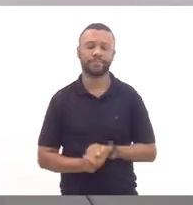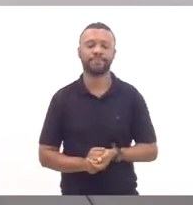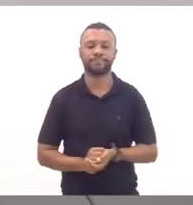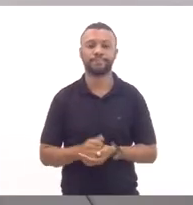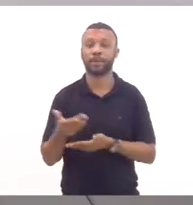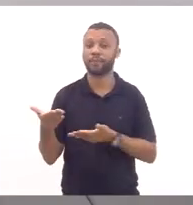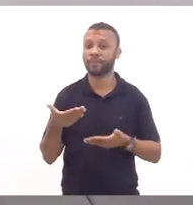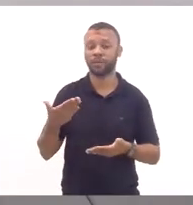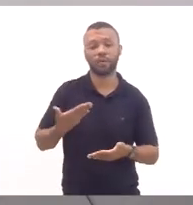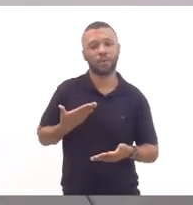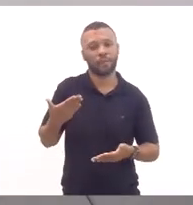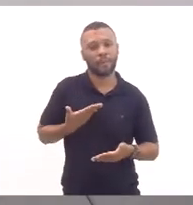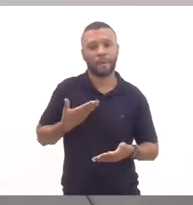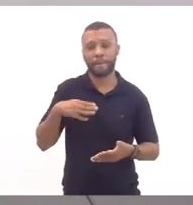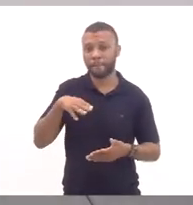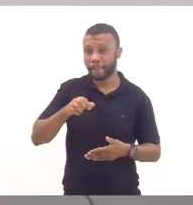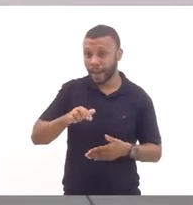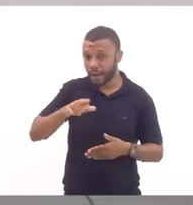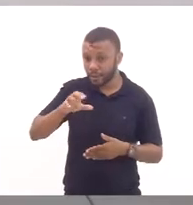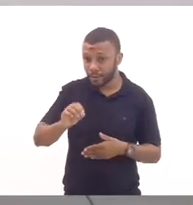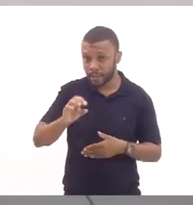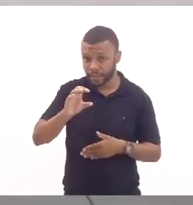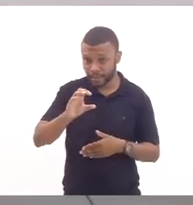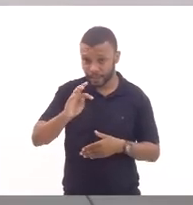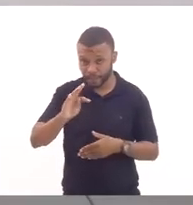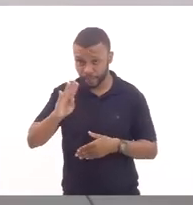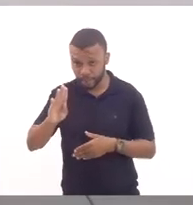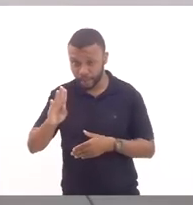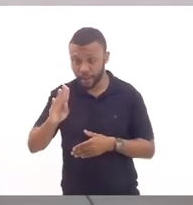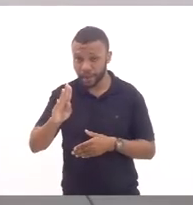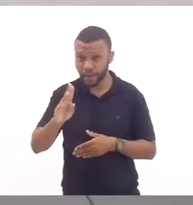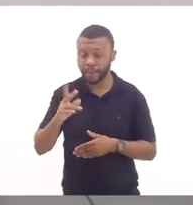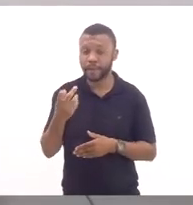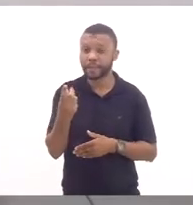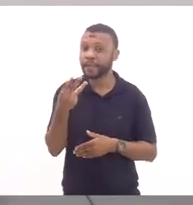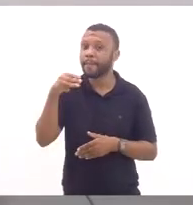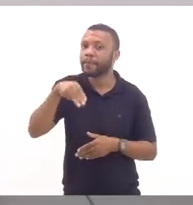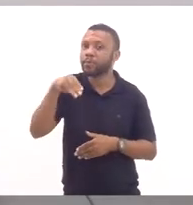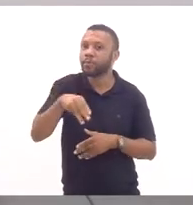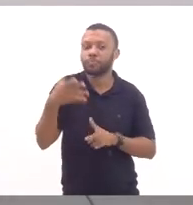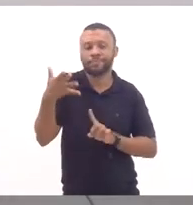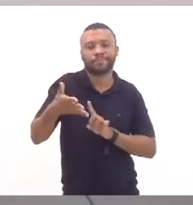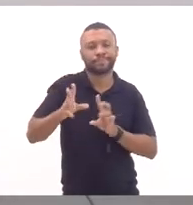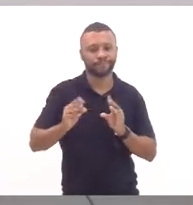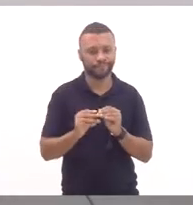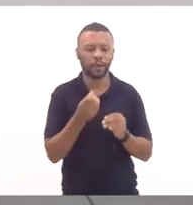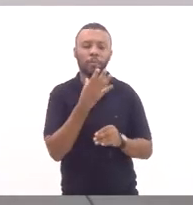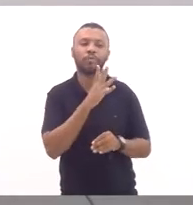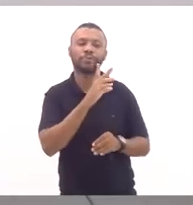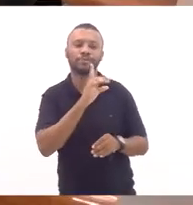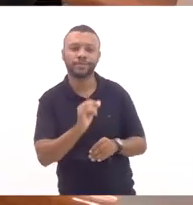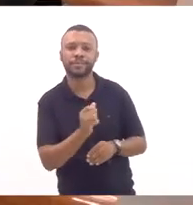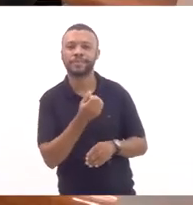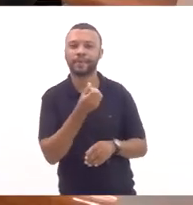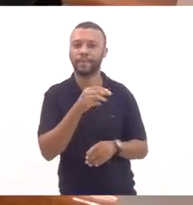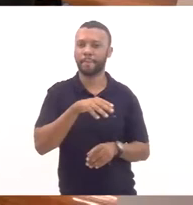companheiro Mário, da CTB, para fazer uso de 3 minutos. Bom dia, Mário.